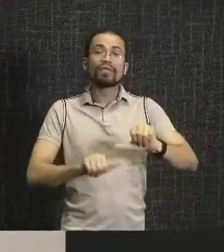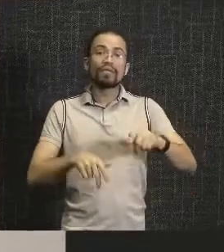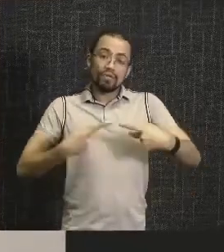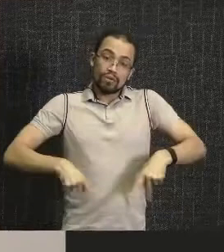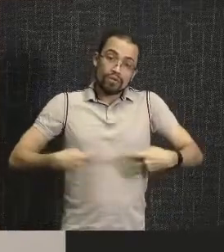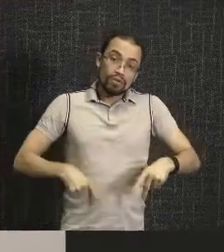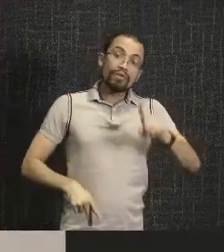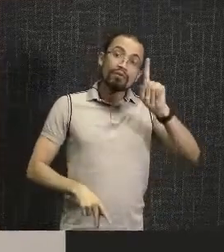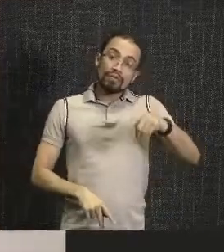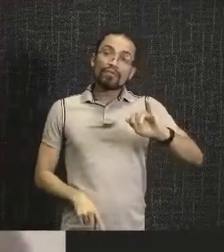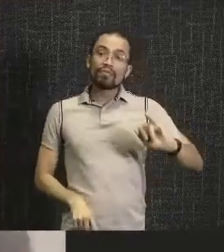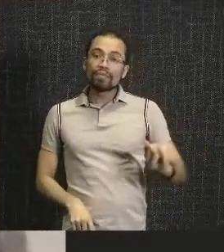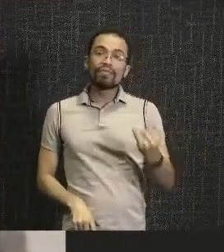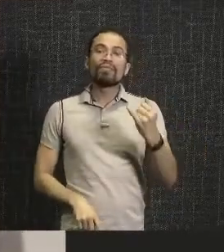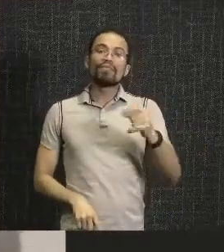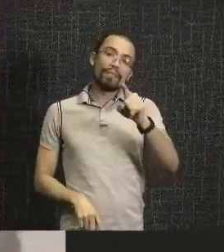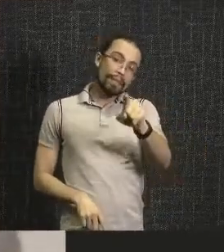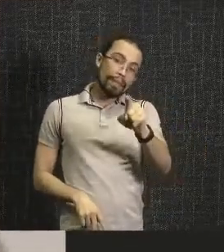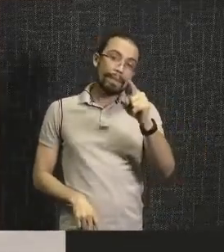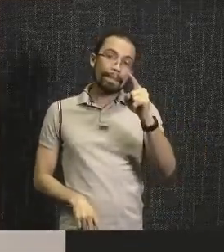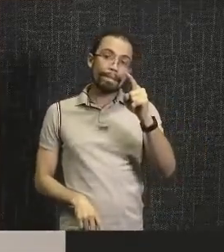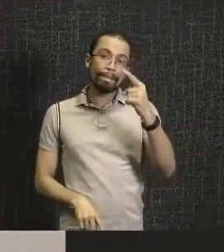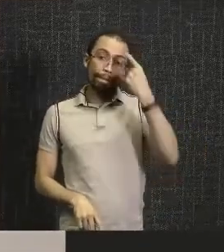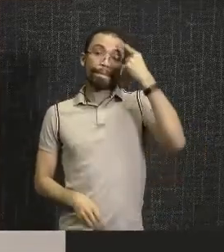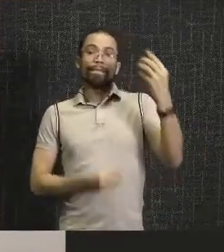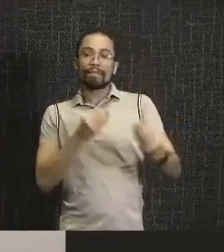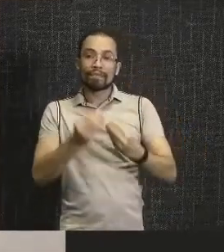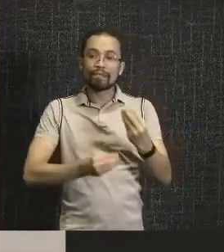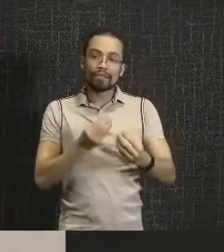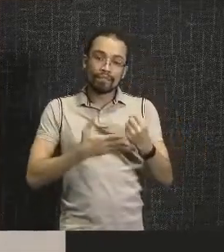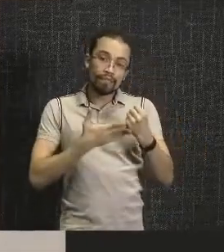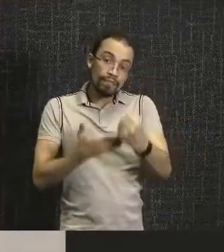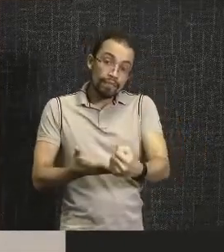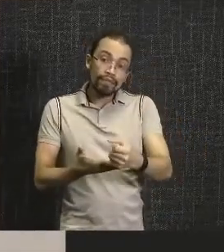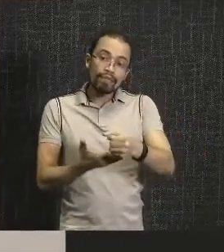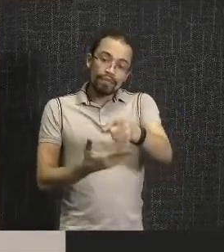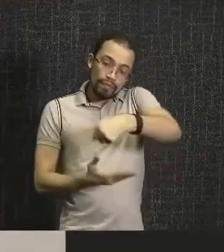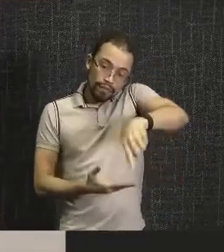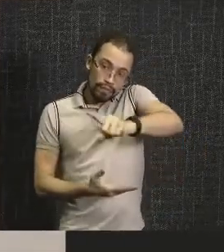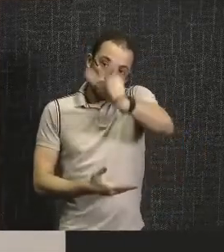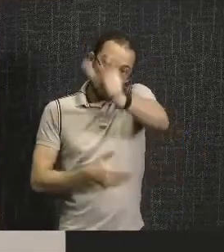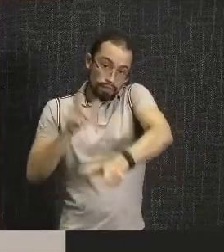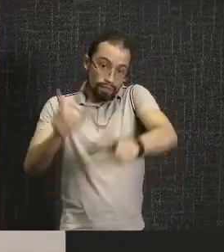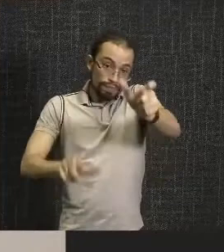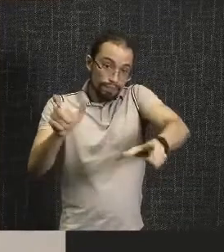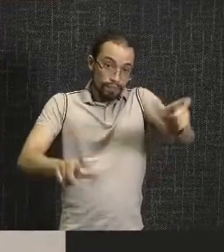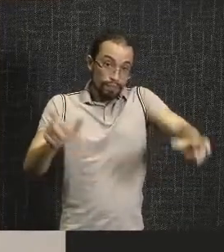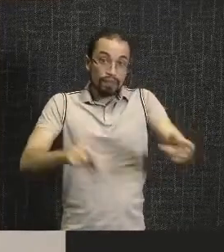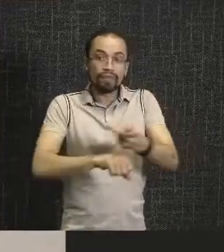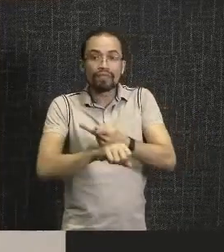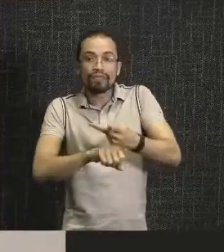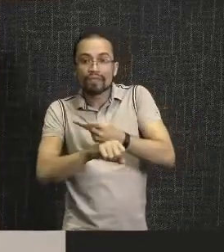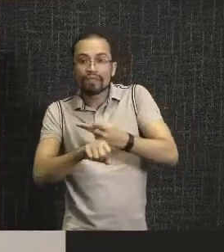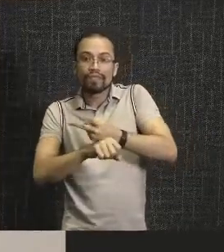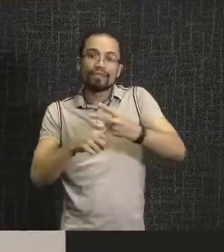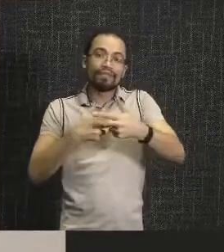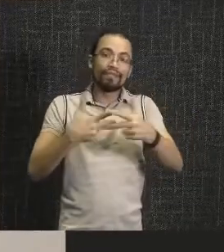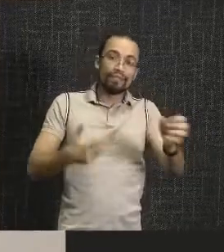uma oportunidade para você atender essas pessoas que vão estar procurando coisas